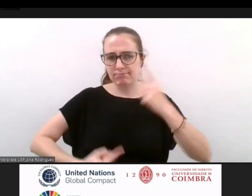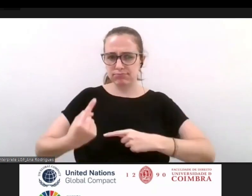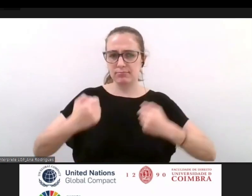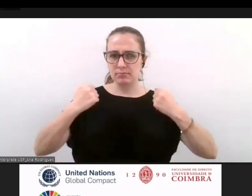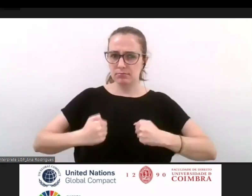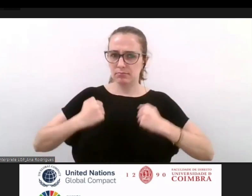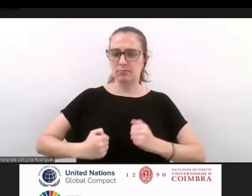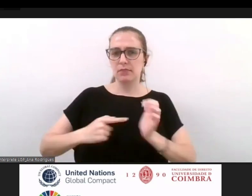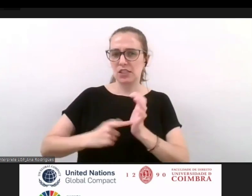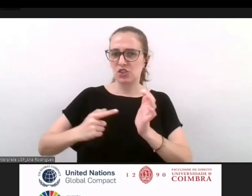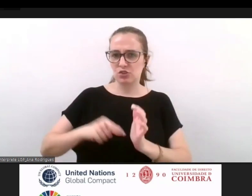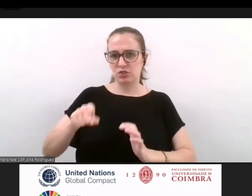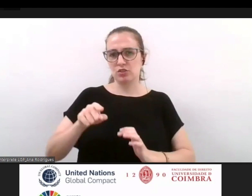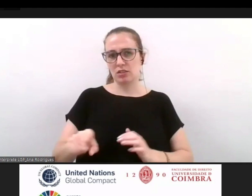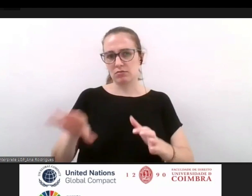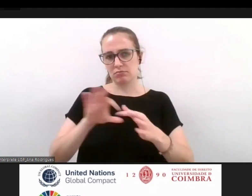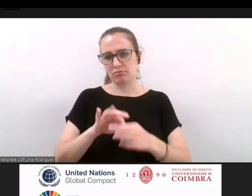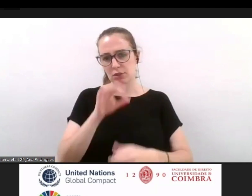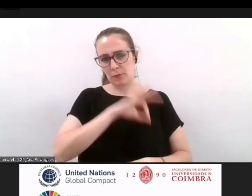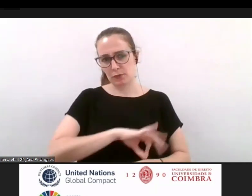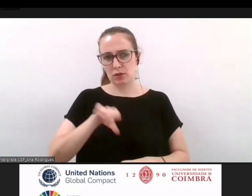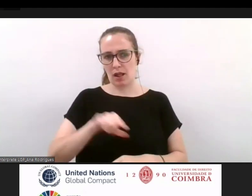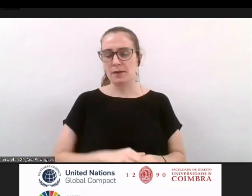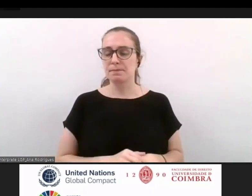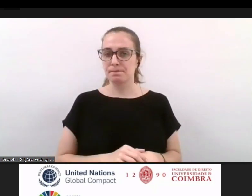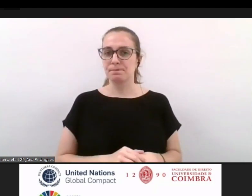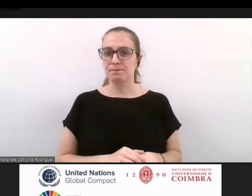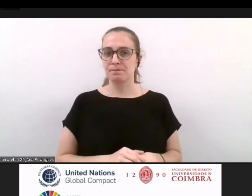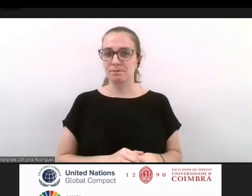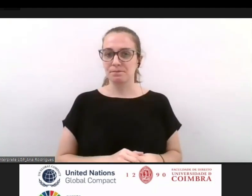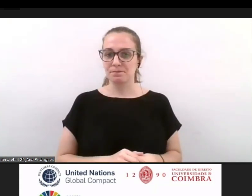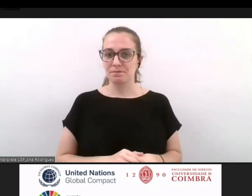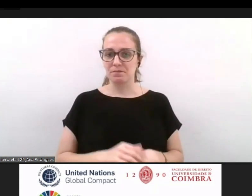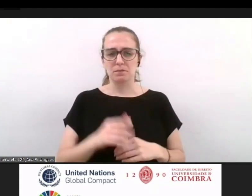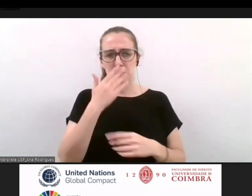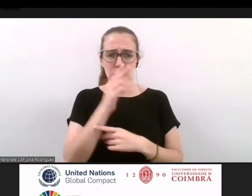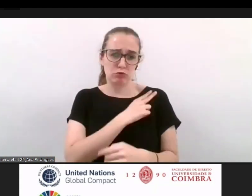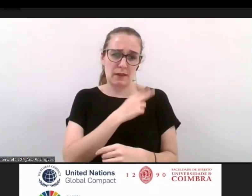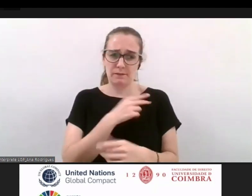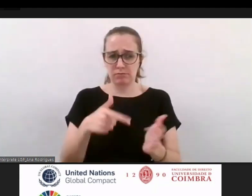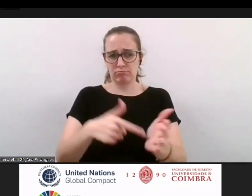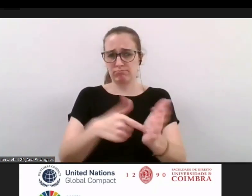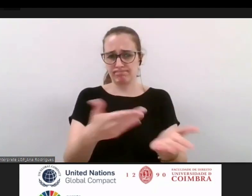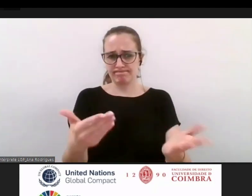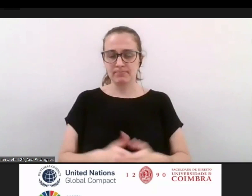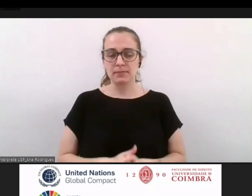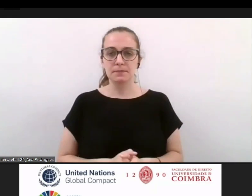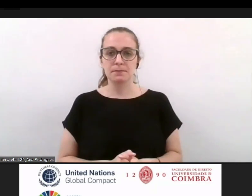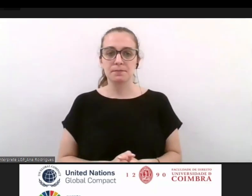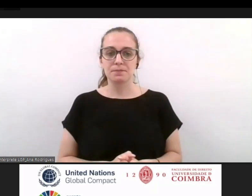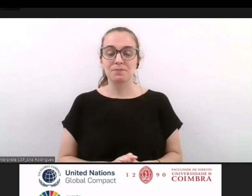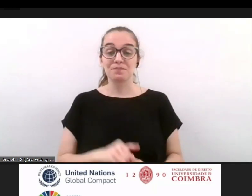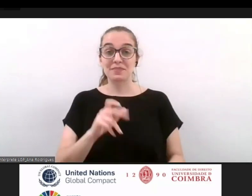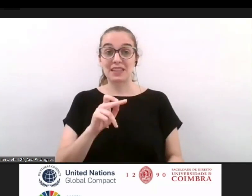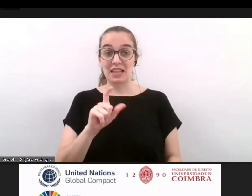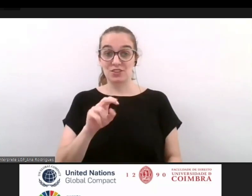dimensão para a esfera profissional e de trabalho, da parte das PIAs. Sim, Alexandra,